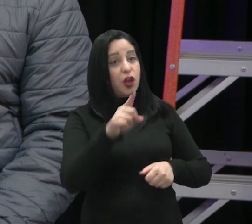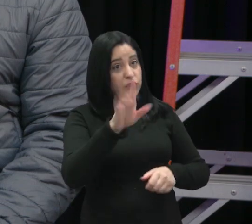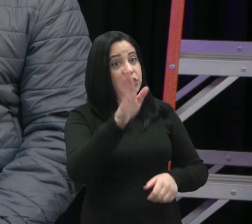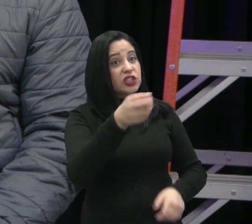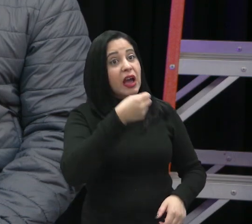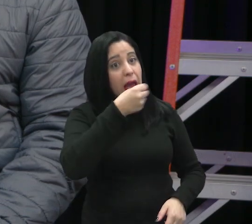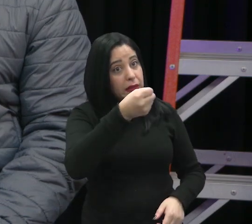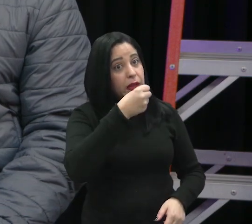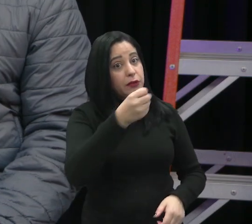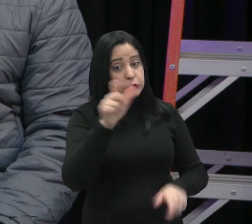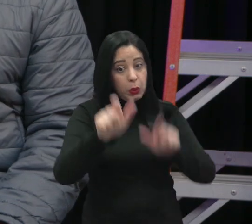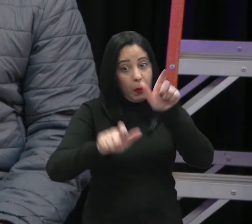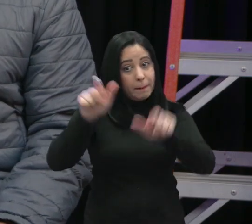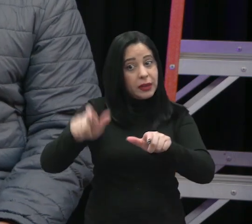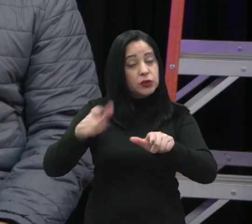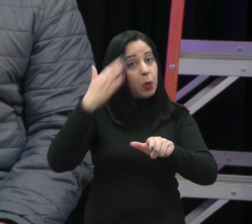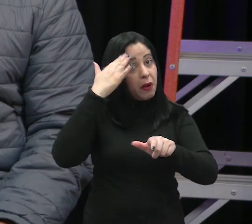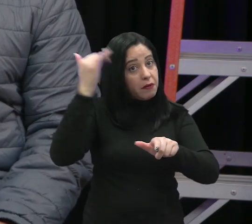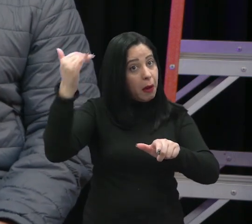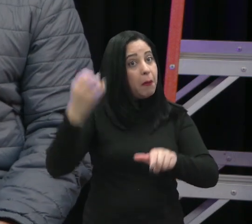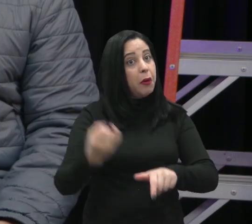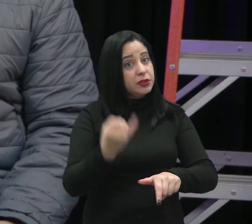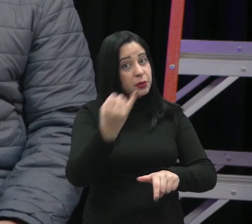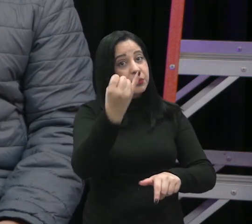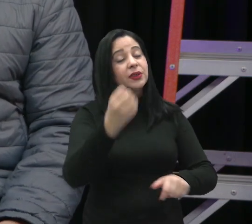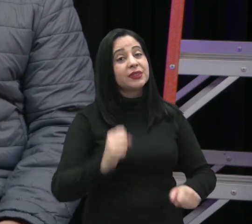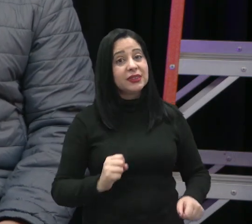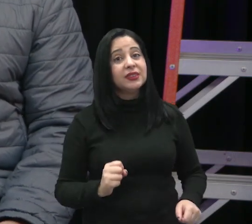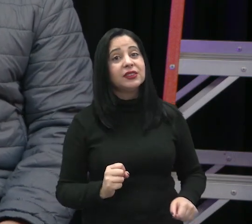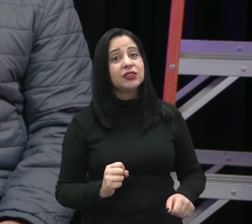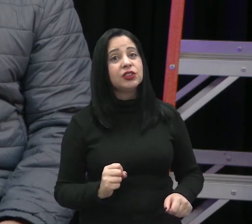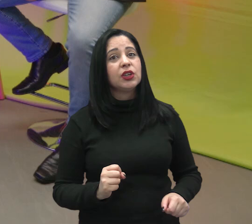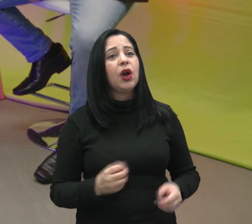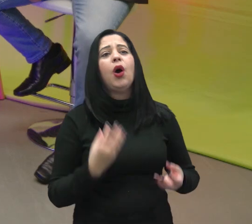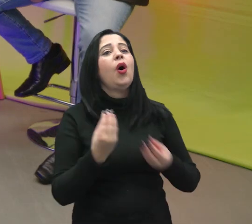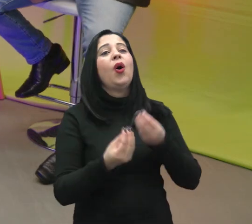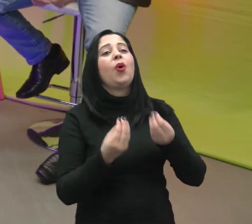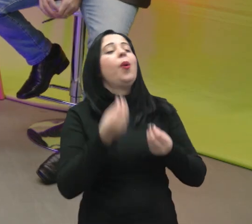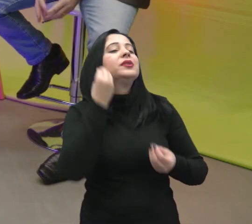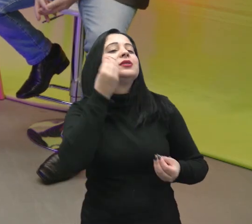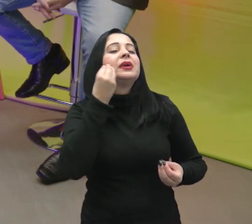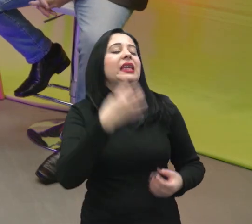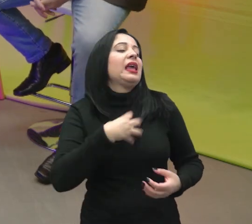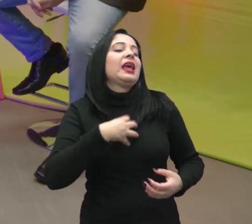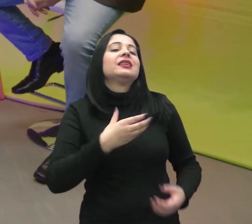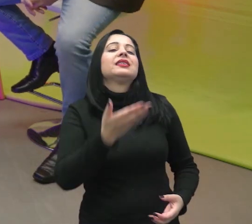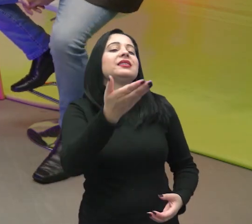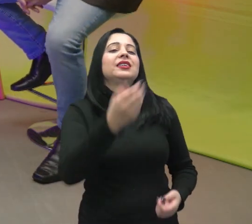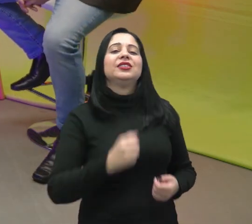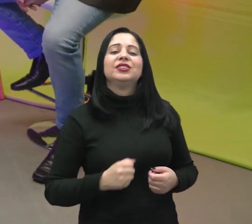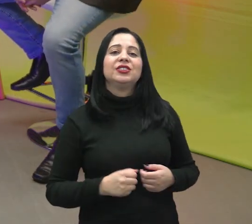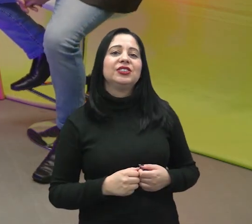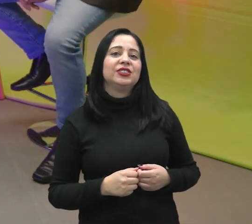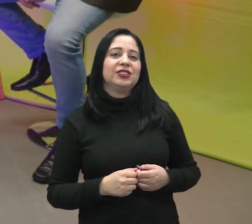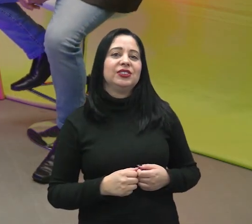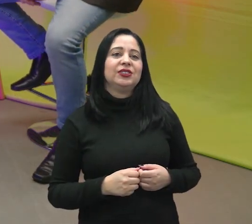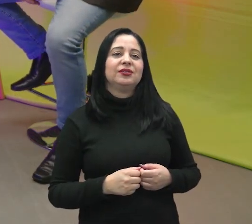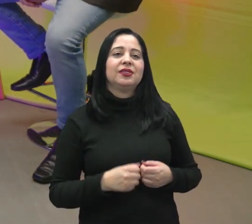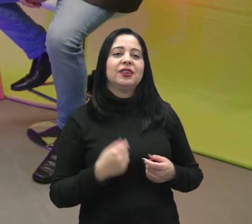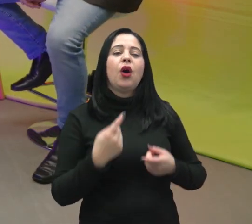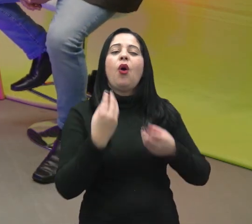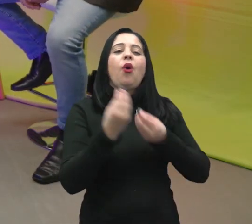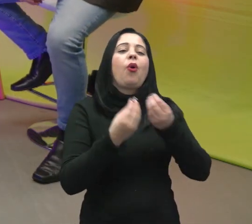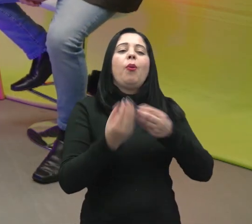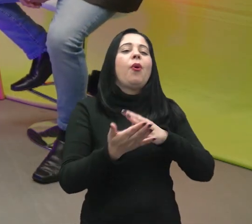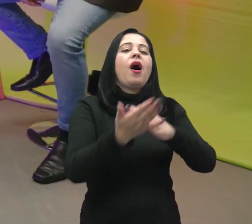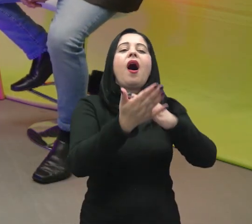entrevistou pessoas importantes, né? Você fez esse trabalho que a gente está fazendo aqui também, né, Eduardo, de entrevista. Como foi para você? O que te trouxe, né, de benefícios